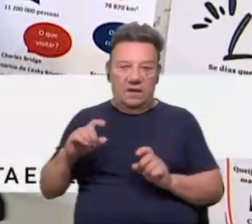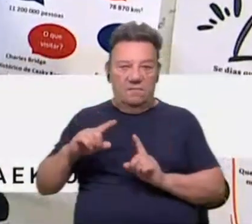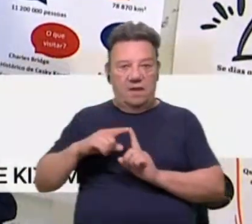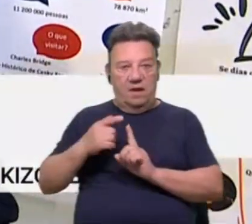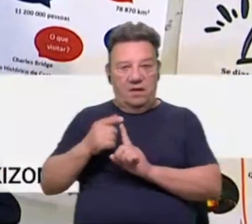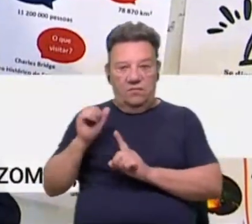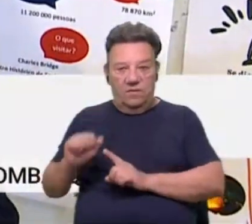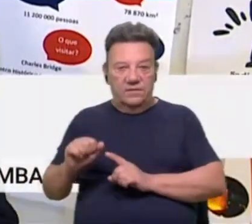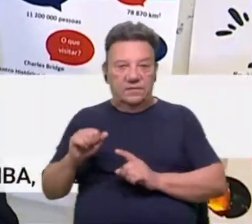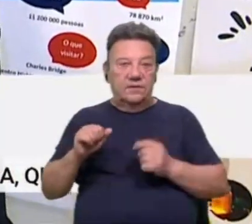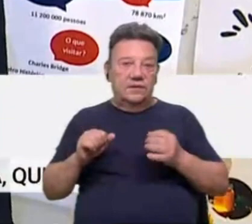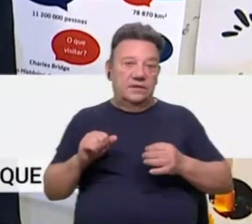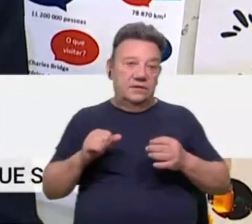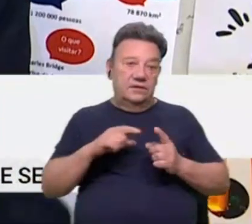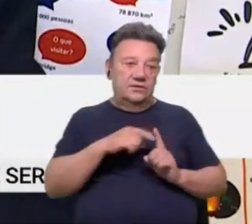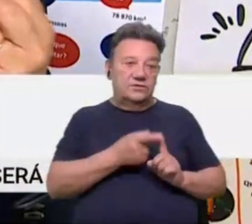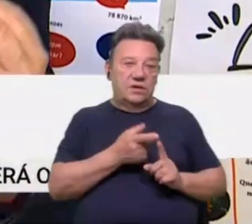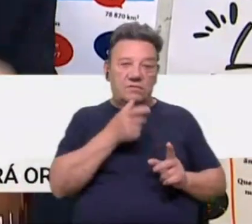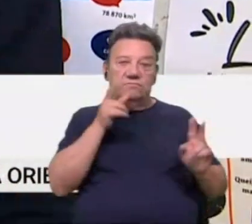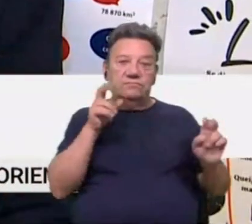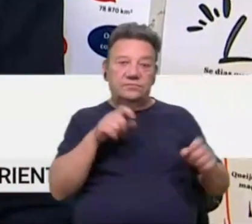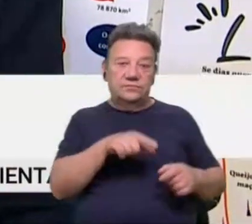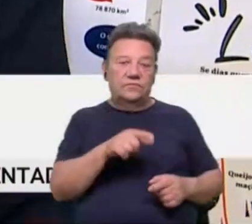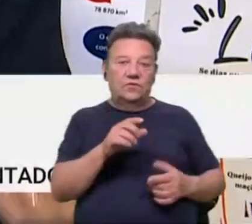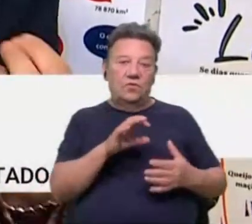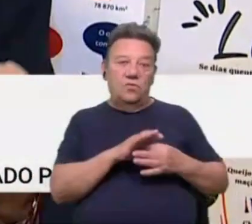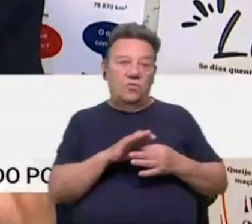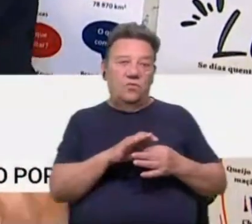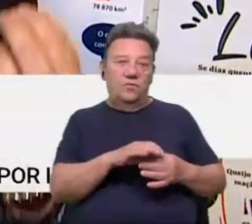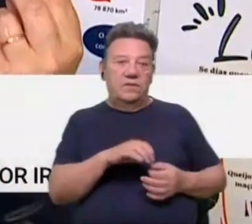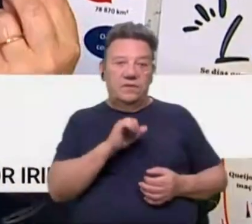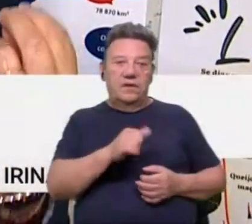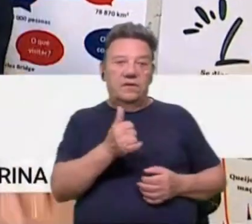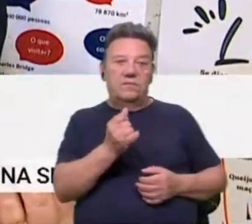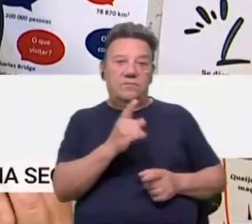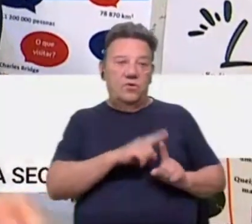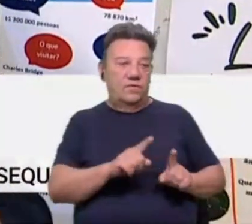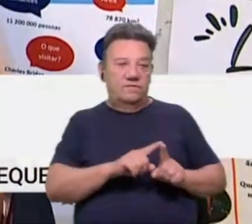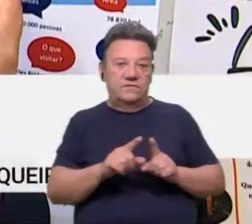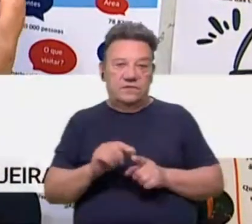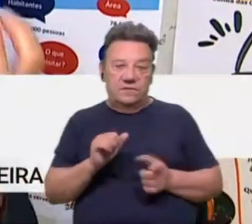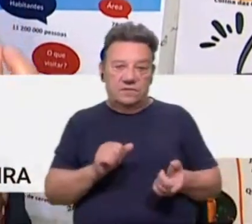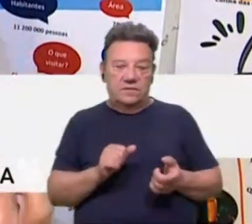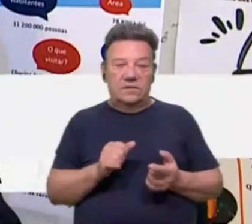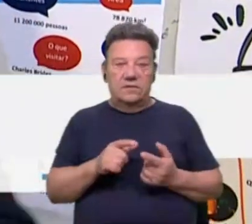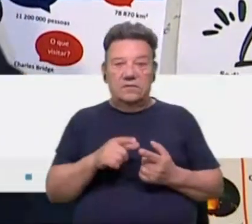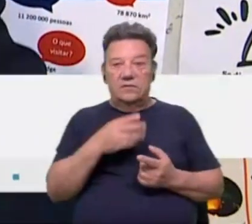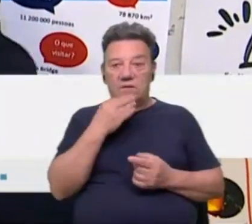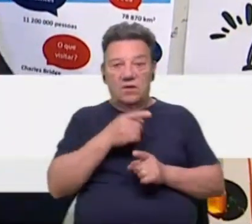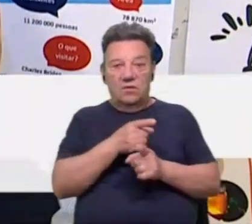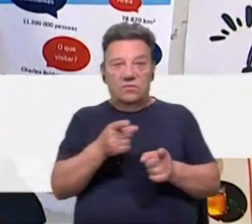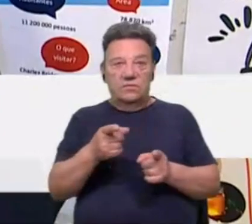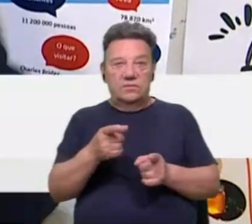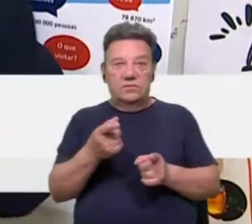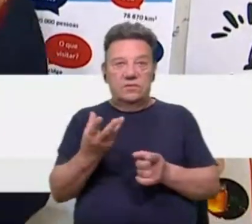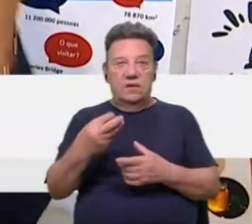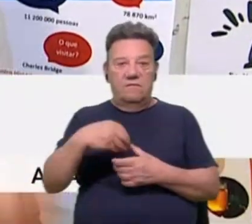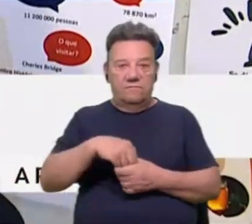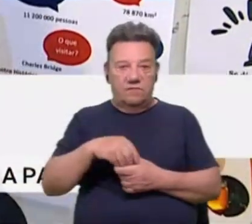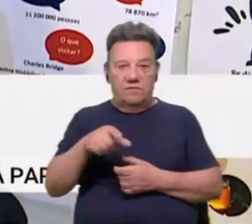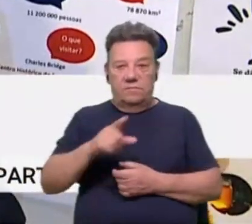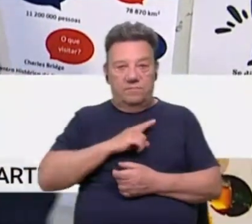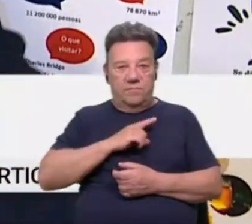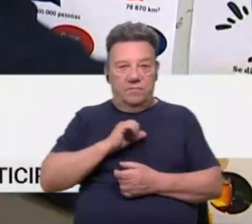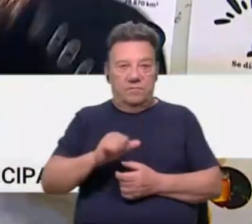anual. Este ano intitula-se Unidos na Biodiversidade, em que os alunos se envolvem